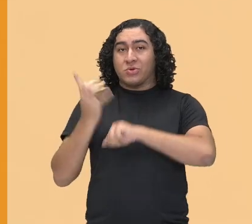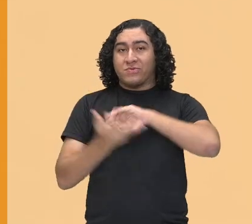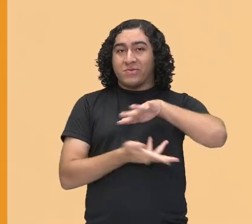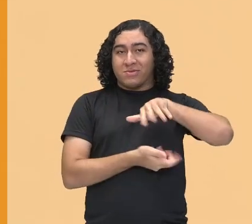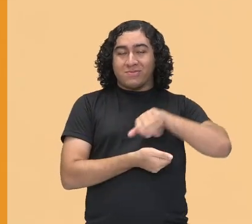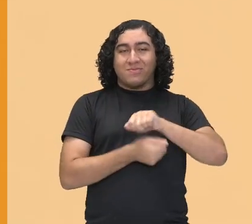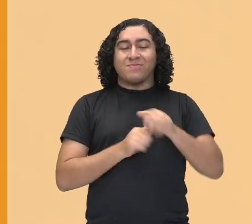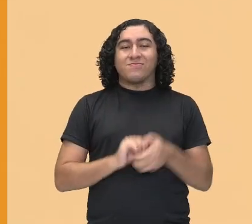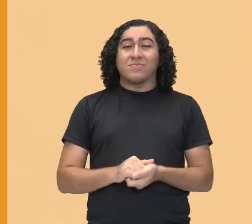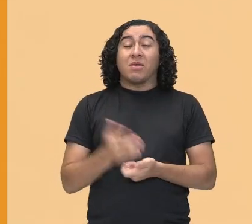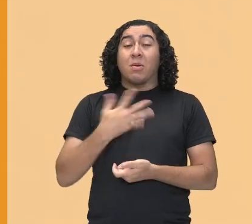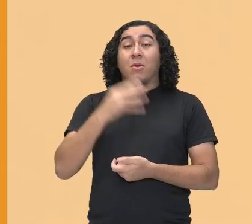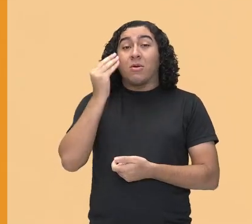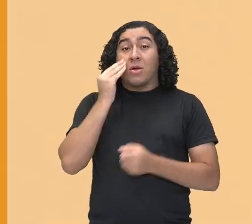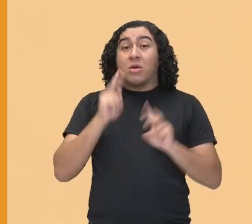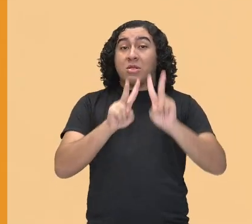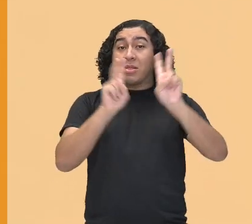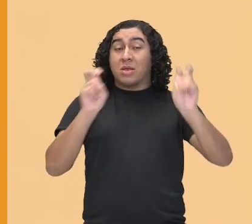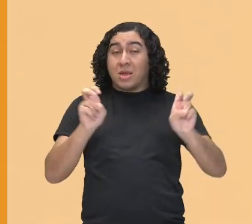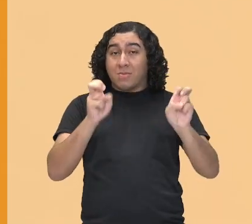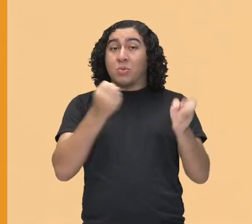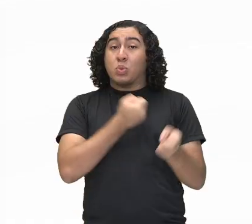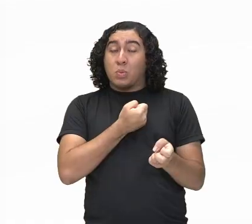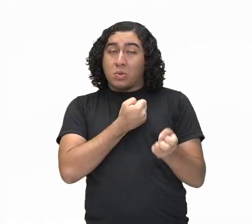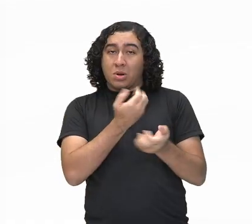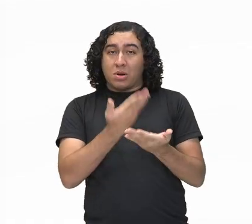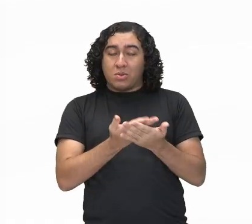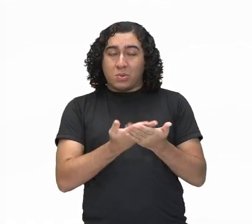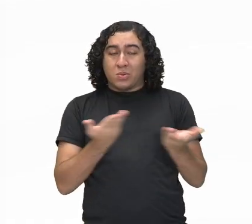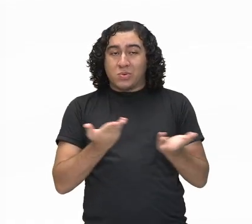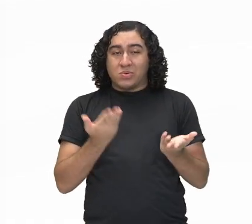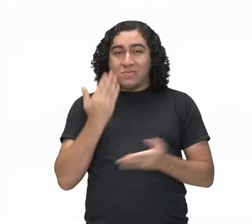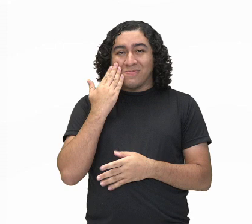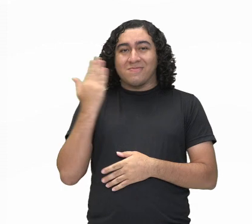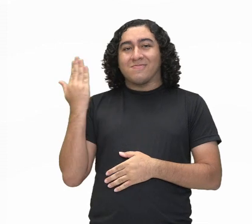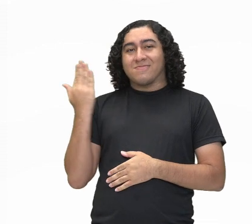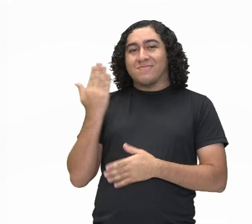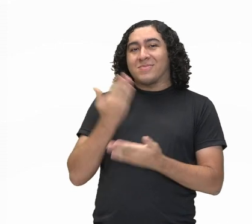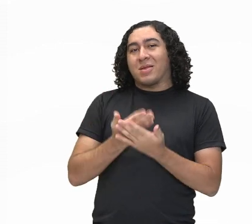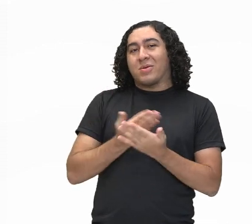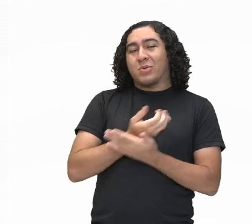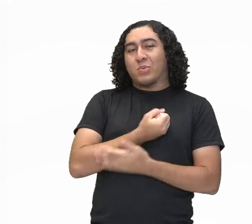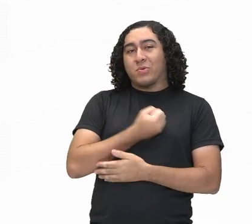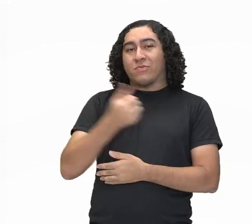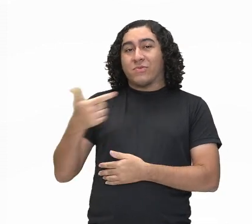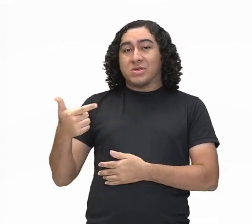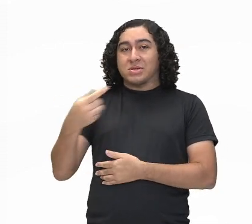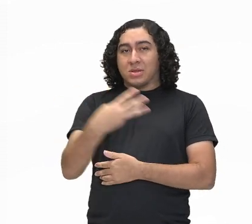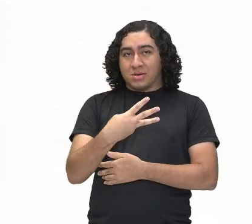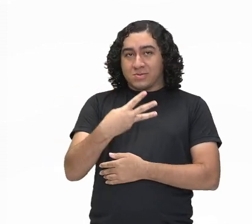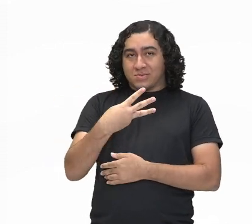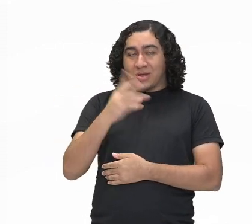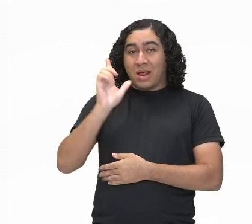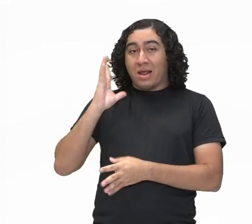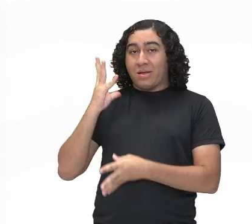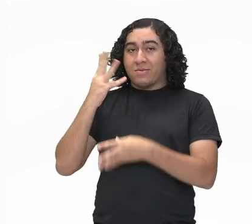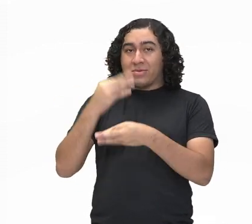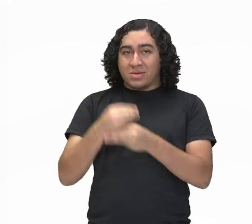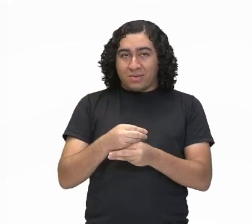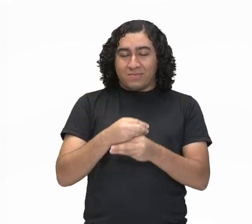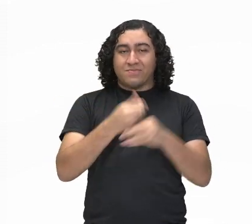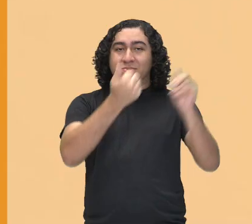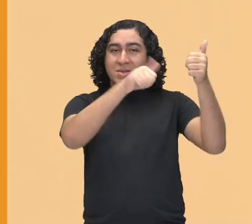Geografia. Então vamos verificar o número da nossa aula. Temos aí a aula de número 23, com a revisão